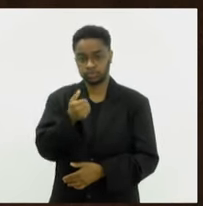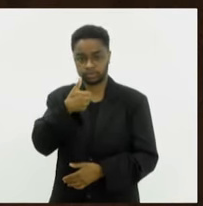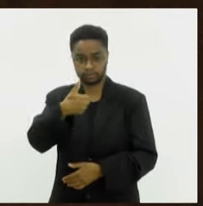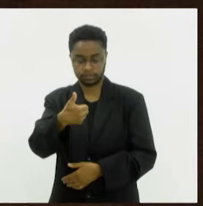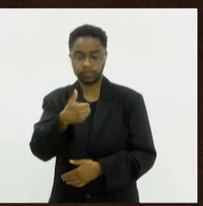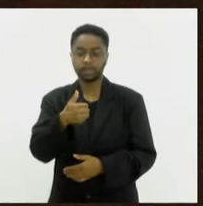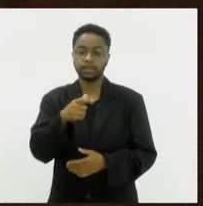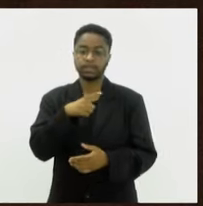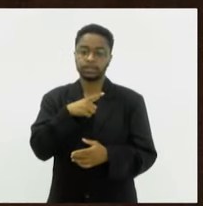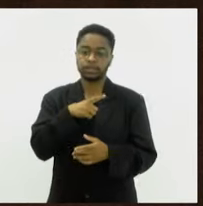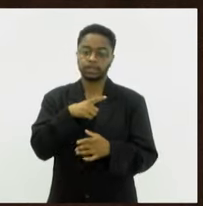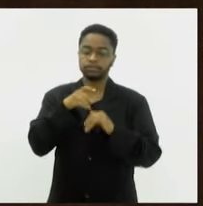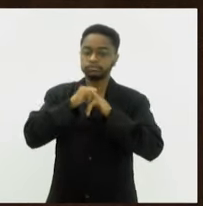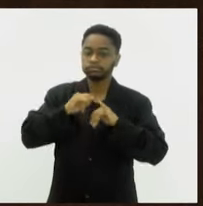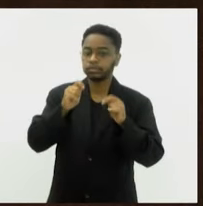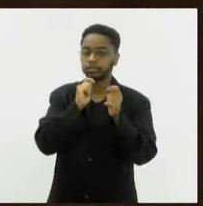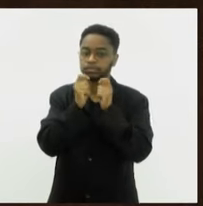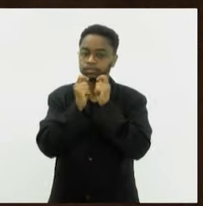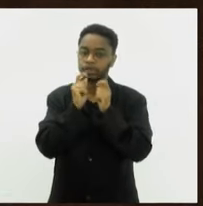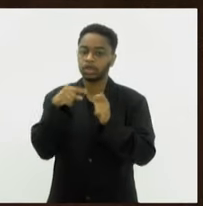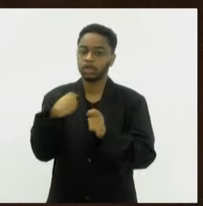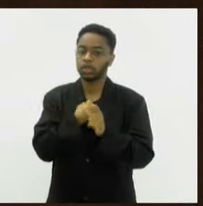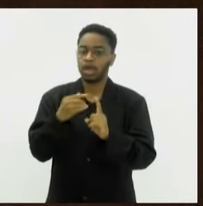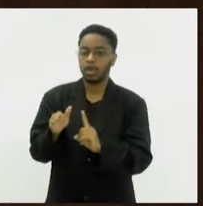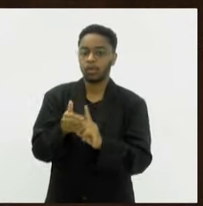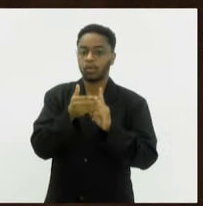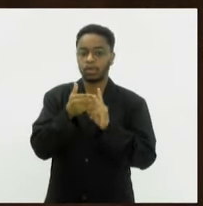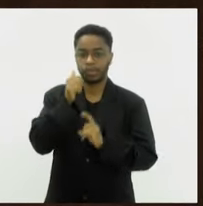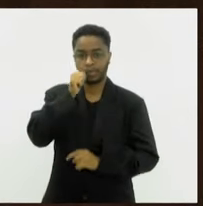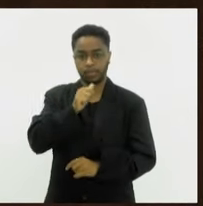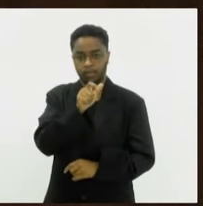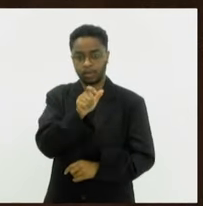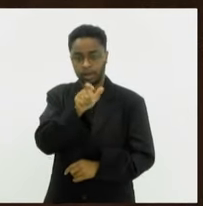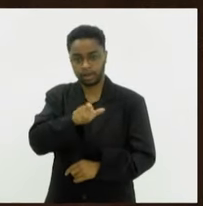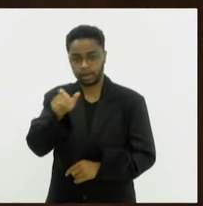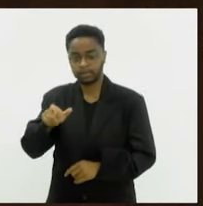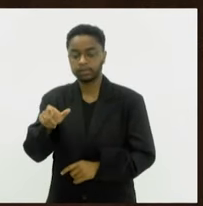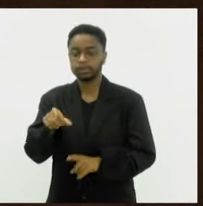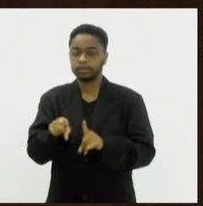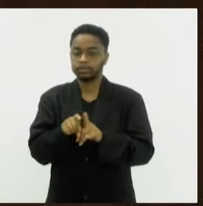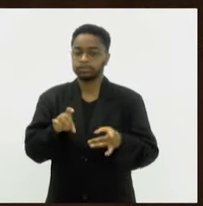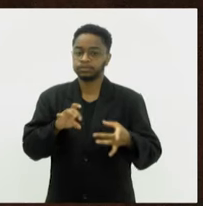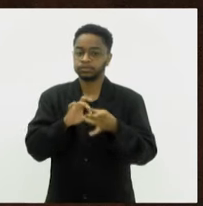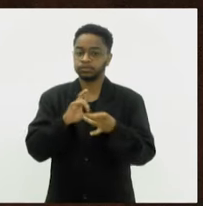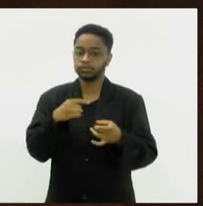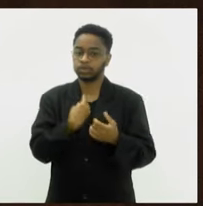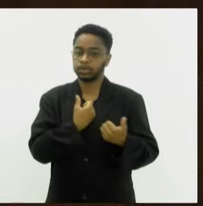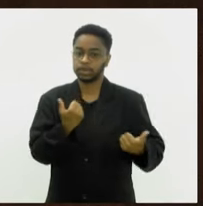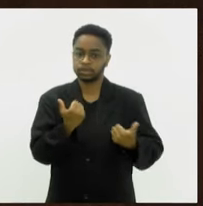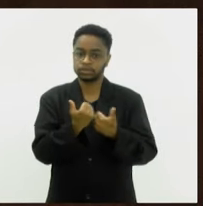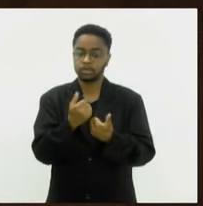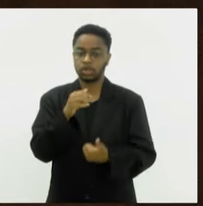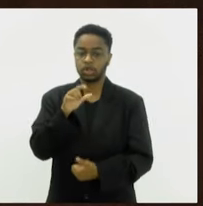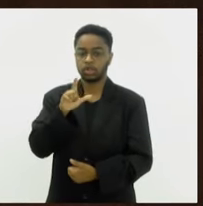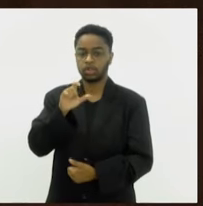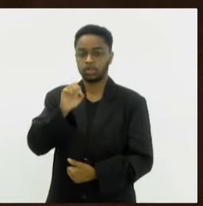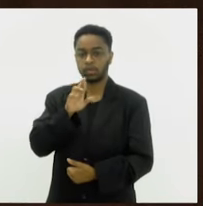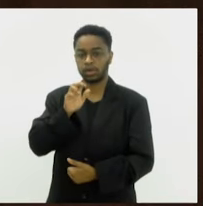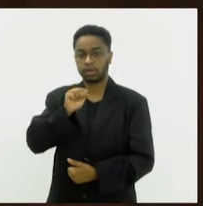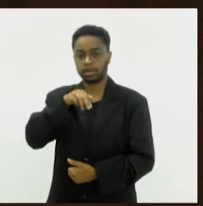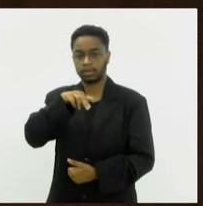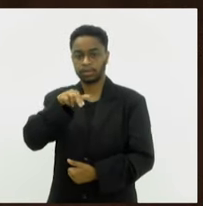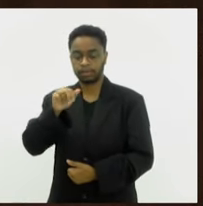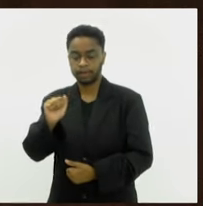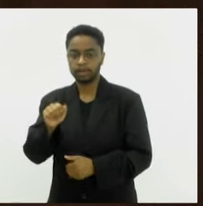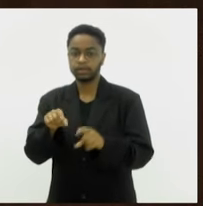próprio gabinete. Nós demos acolhimento a essas mulheres através da nossa assessora Lohama